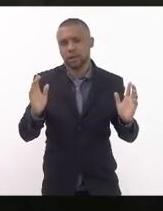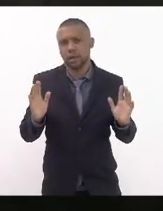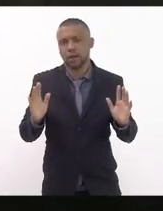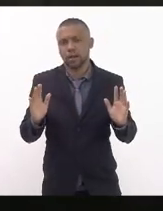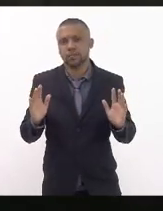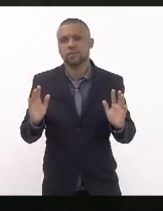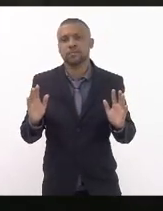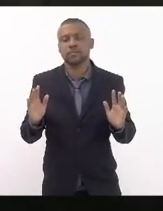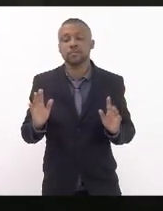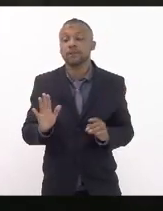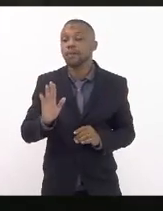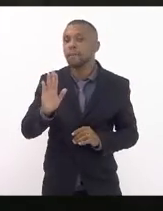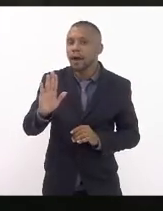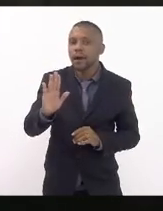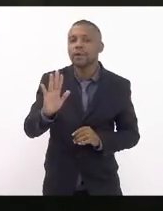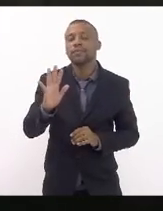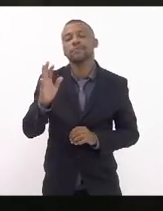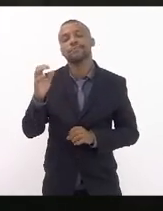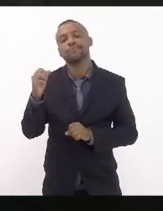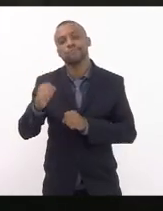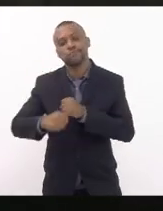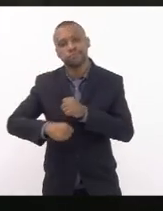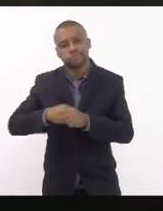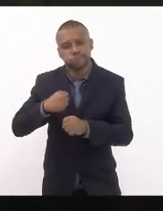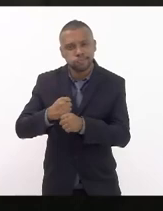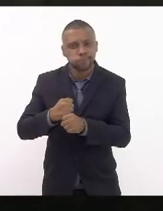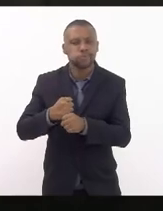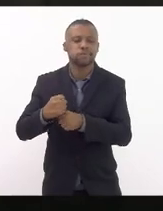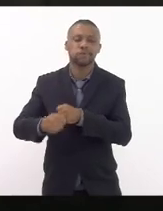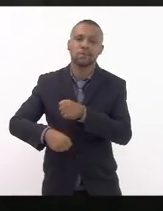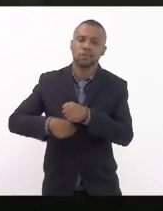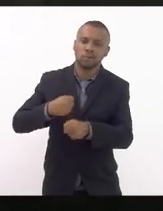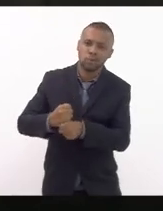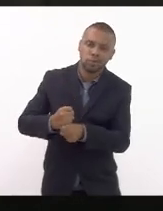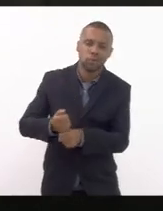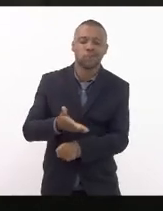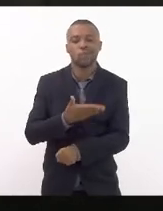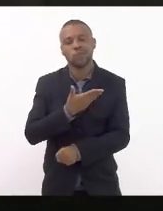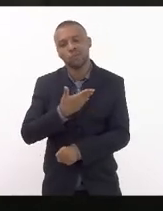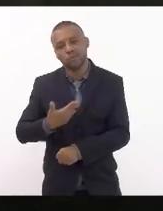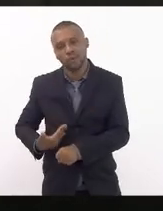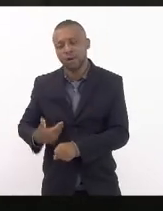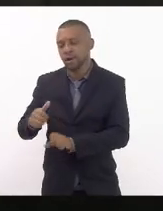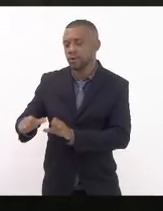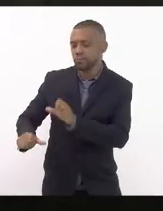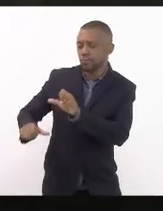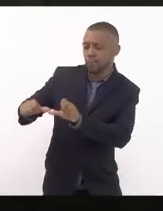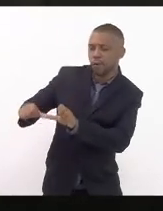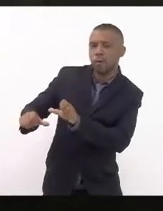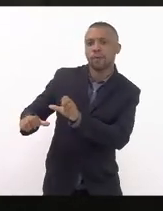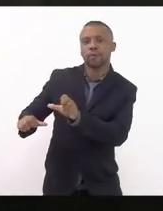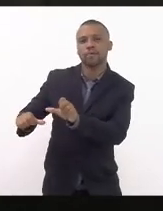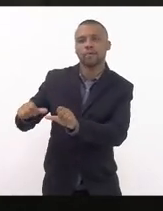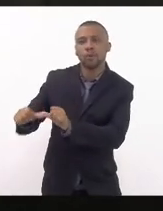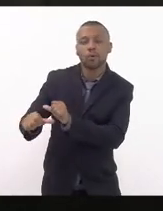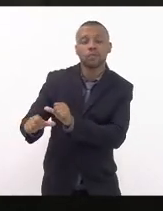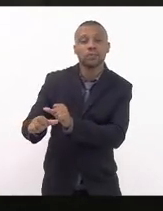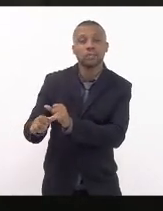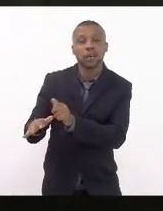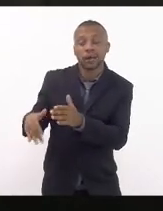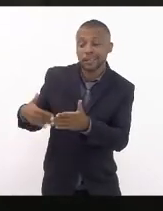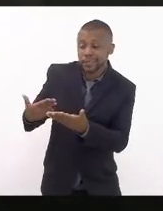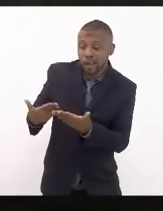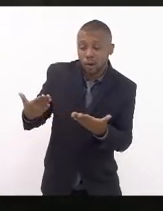entanto, já se passaram também vários governos e nós não temos